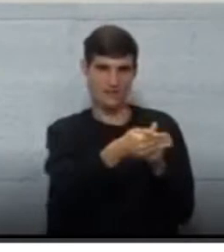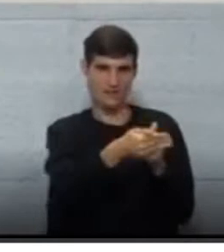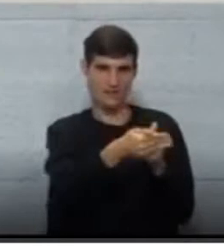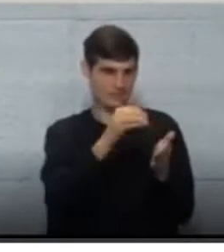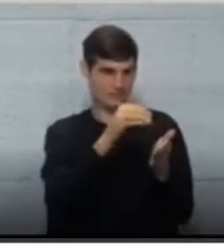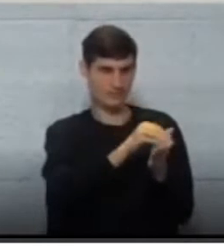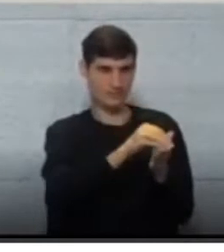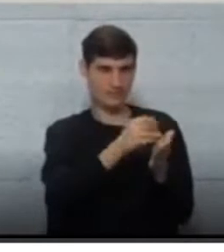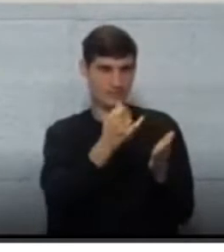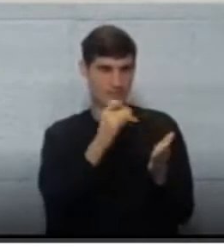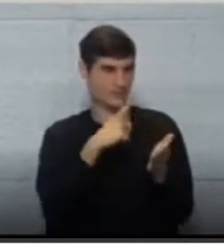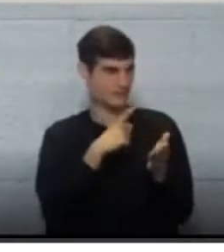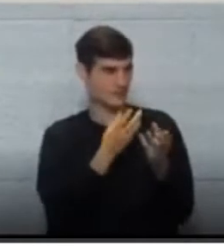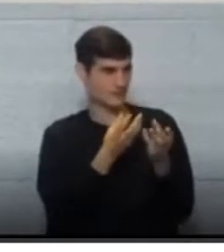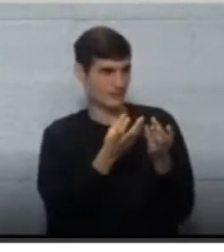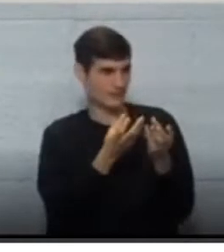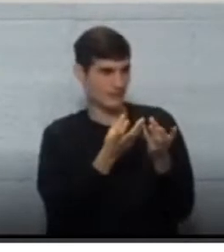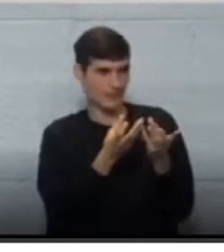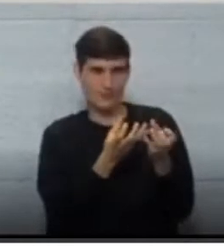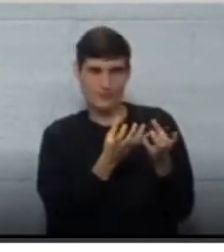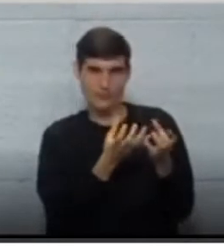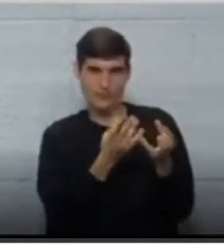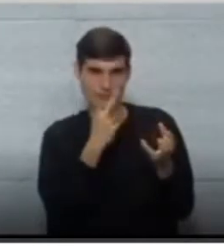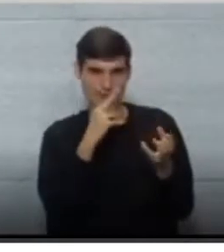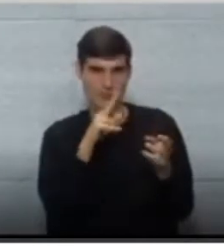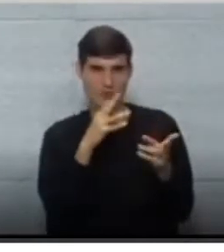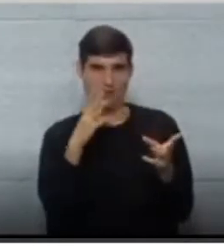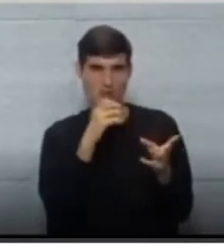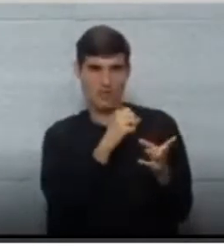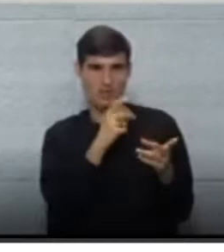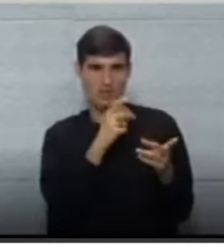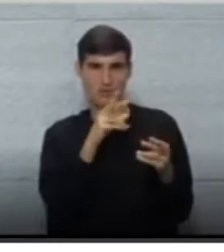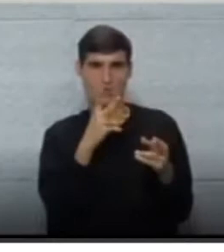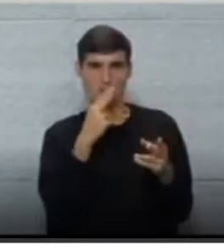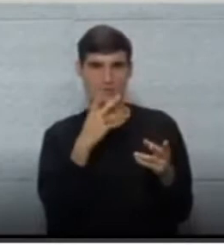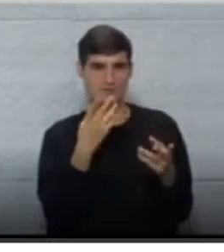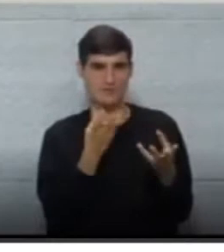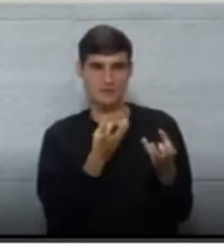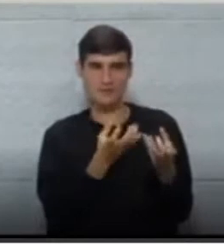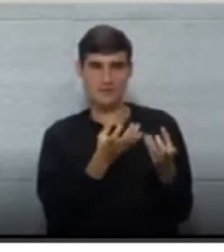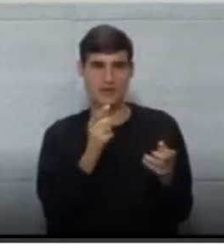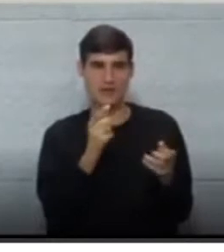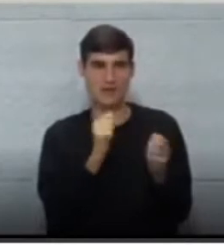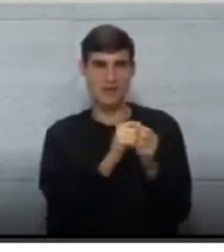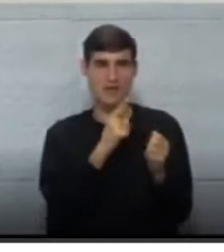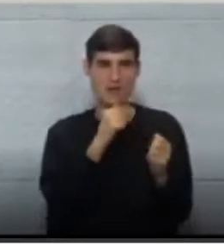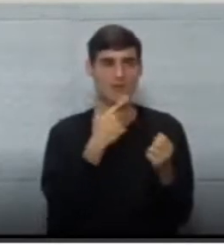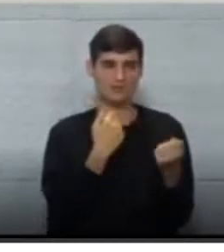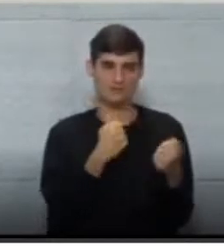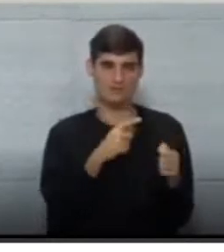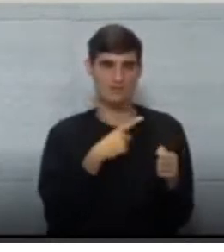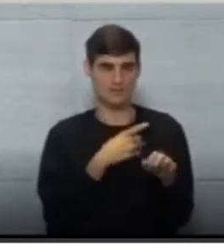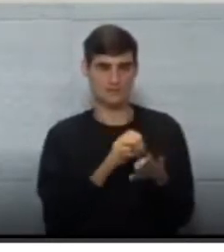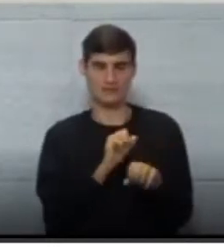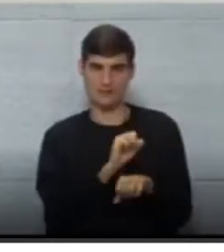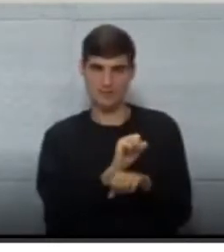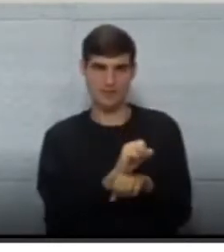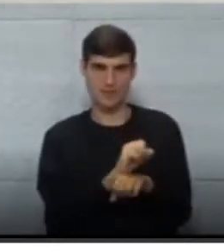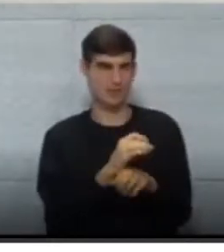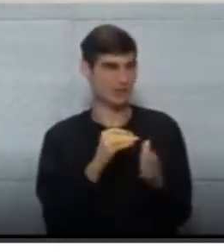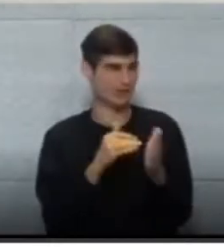meio de cultura, se fez aquele barulhinho de que tem uma coisa quente rolando em água, então está quente ainda demais para fazer o